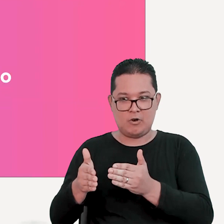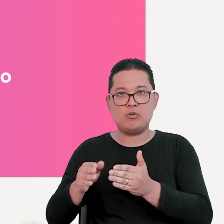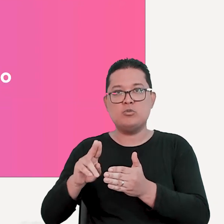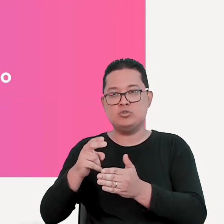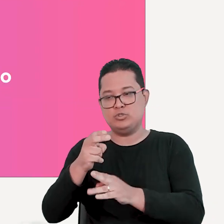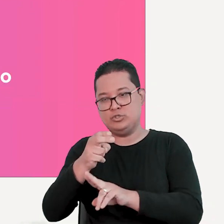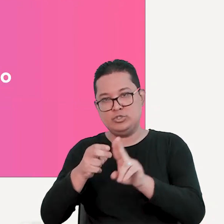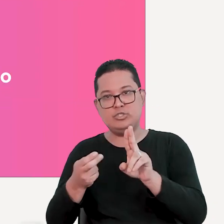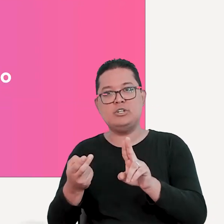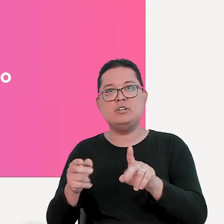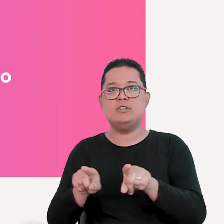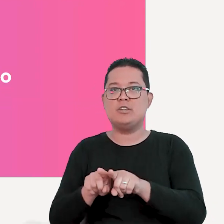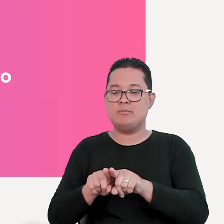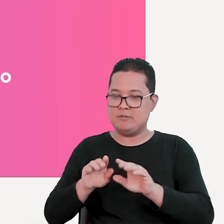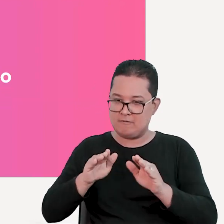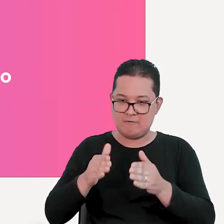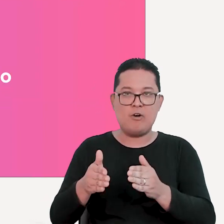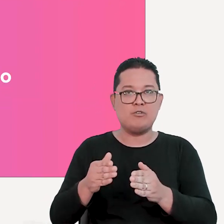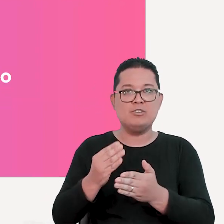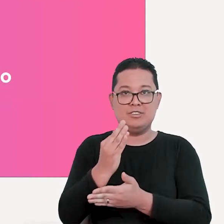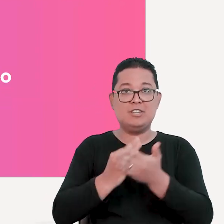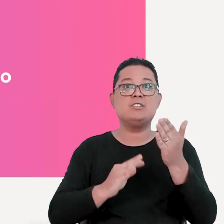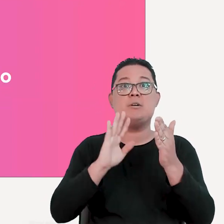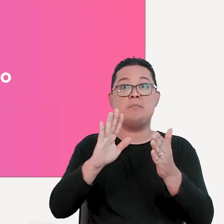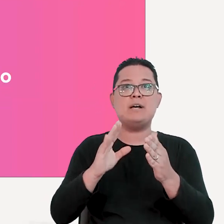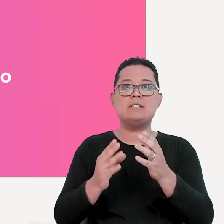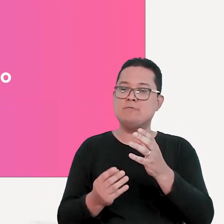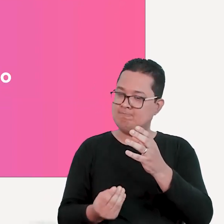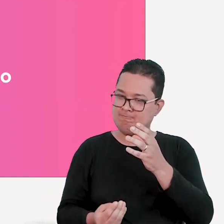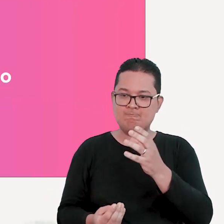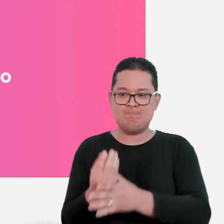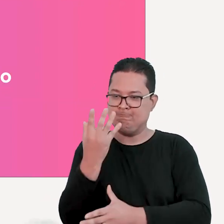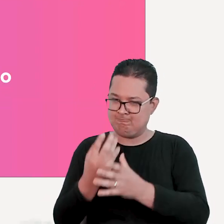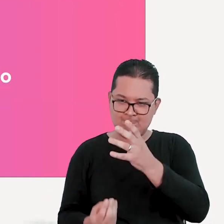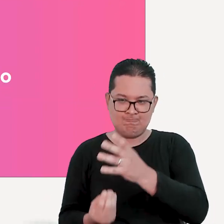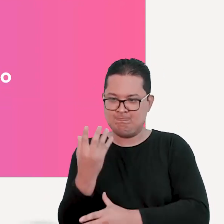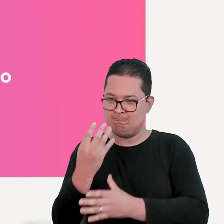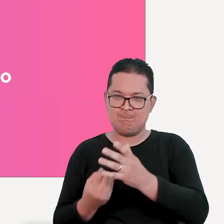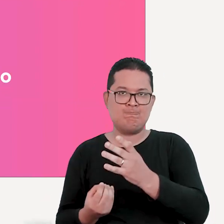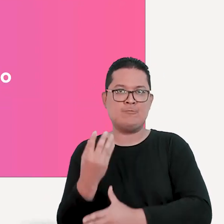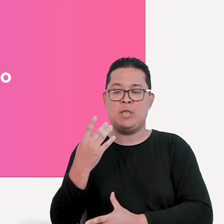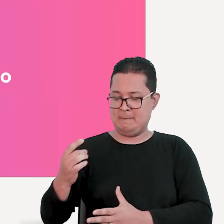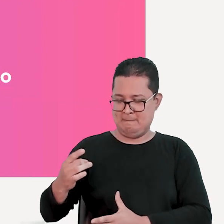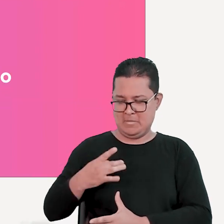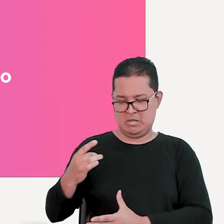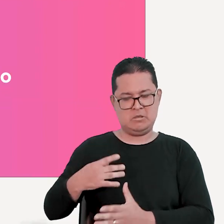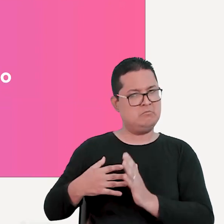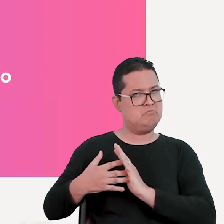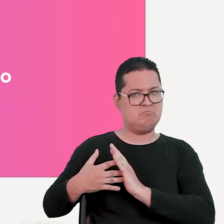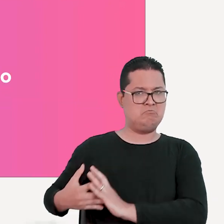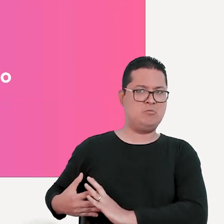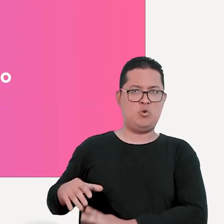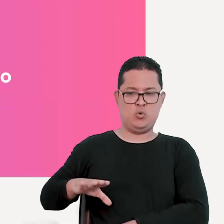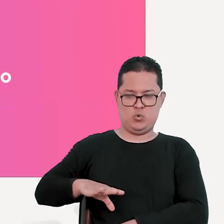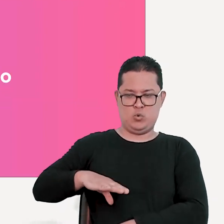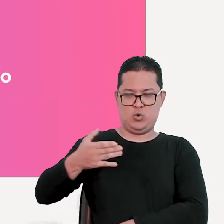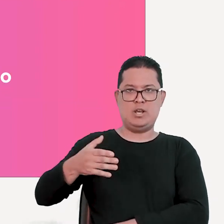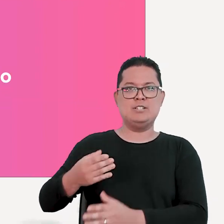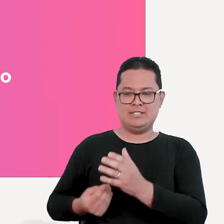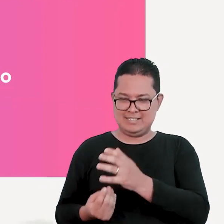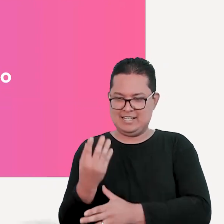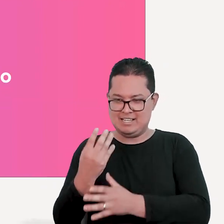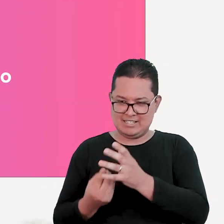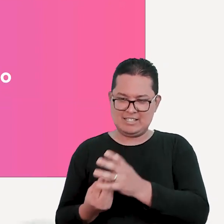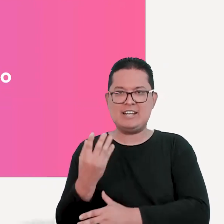não importa, é criar essas dinâmicas e implementar nos seus projetos, é não ter medo, é começar desde já para a gente criar